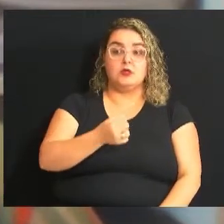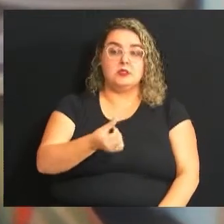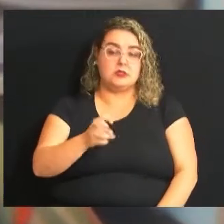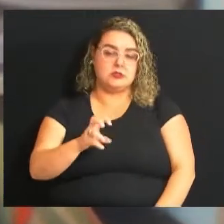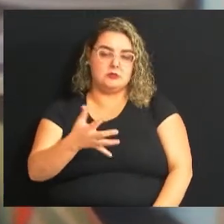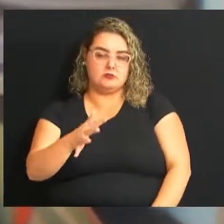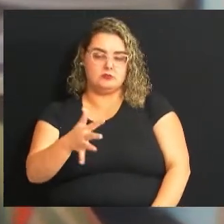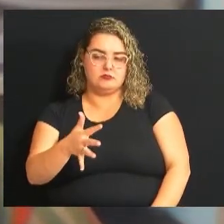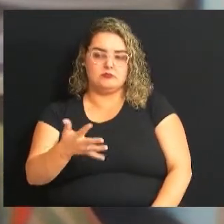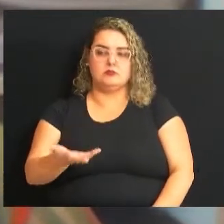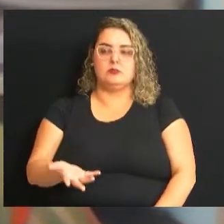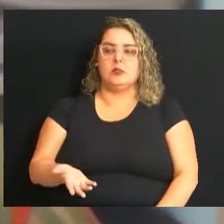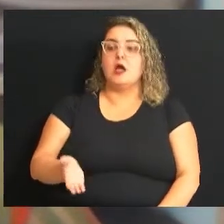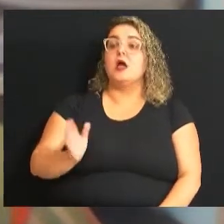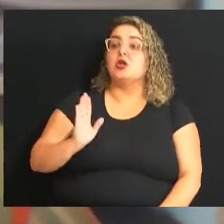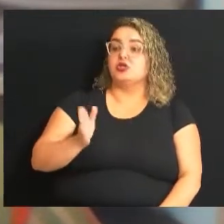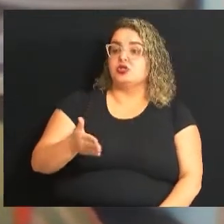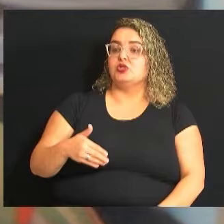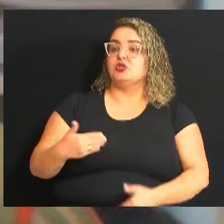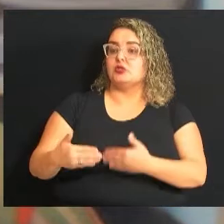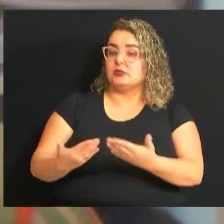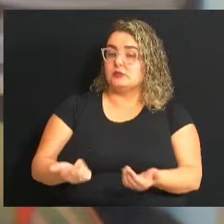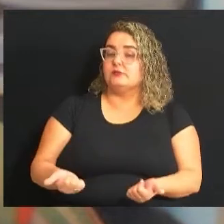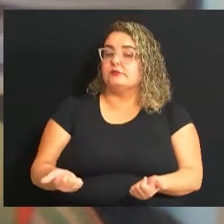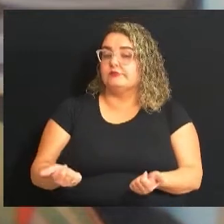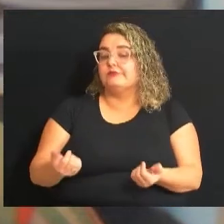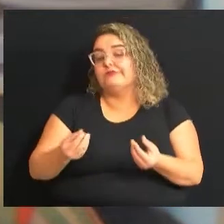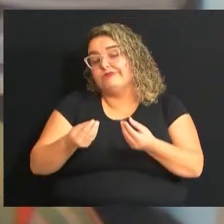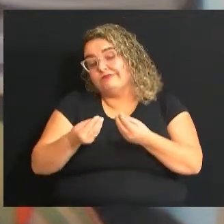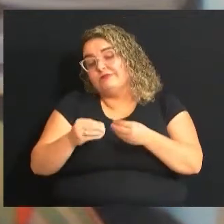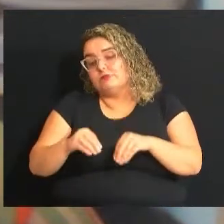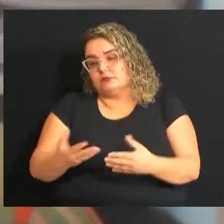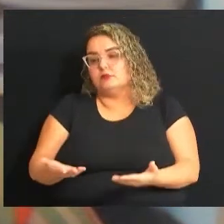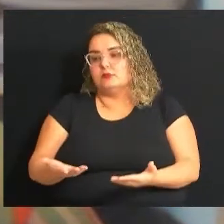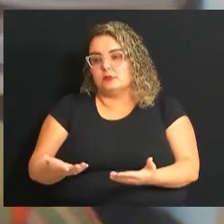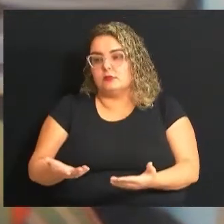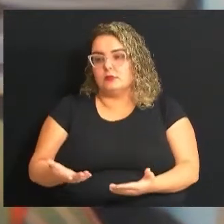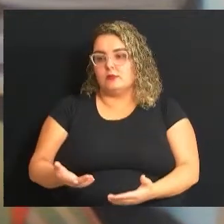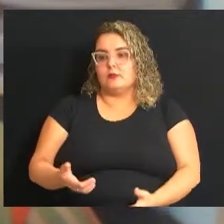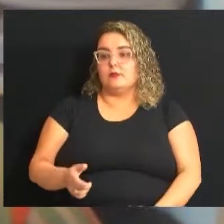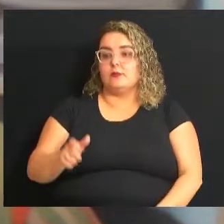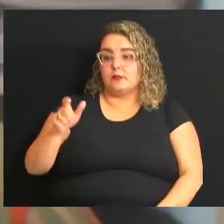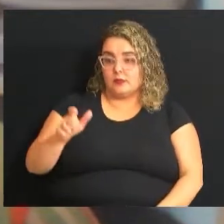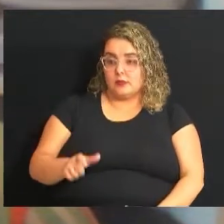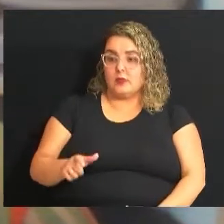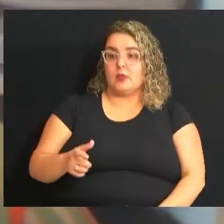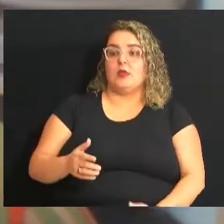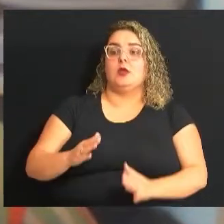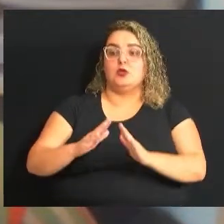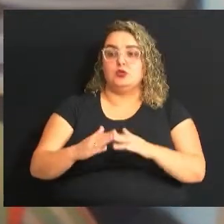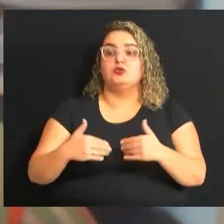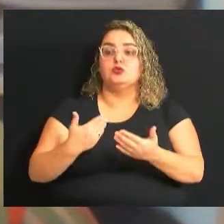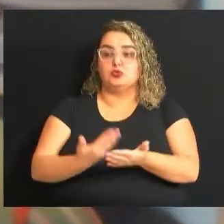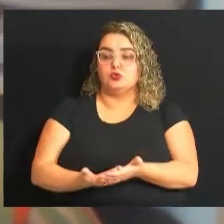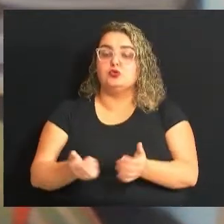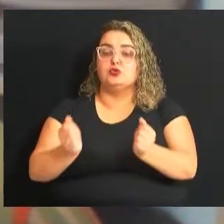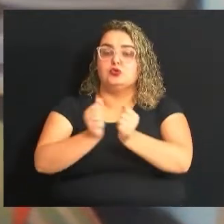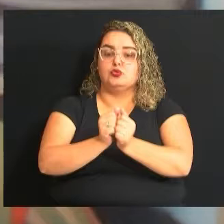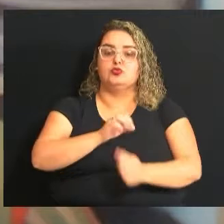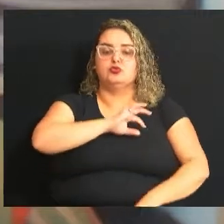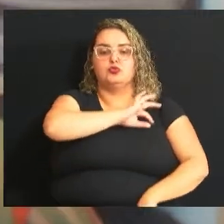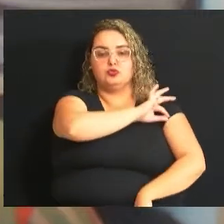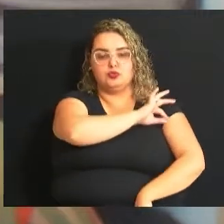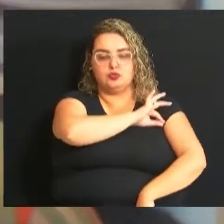já está num estado meio precário. Então, ele vai entrar com sucessivos requerimentos junto à prefeitura para